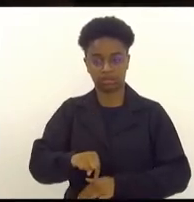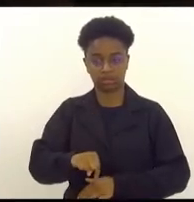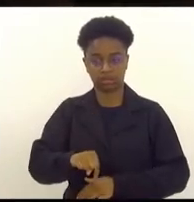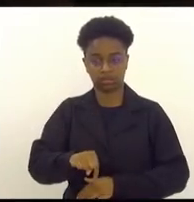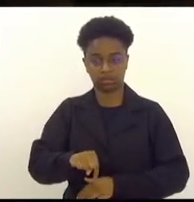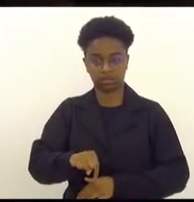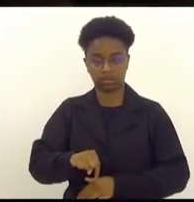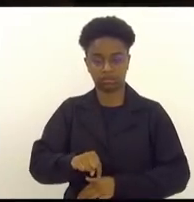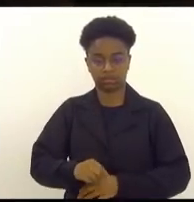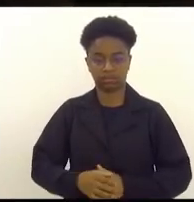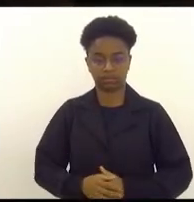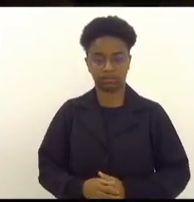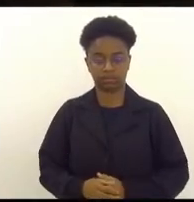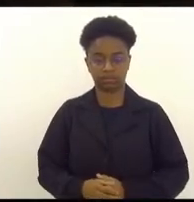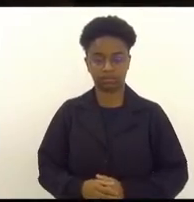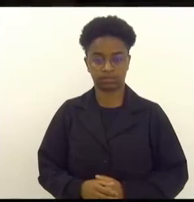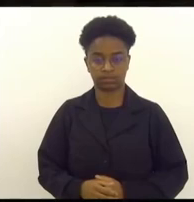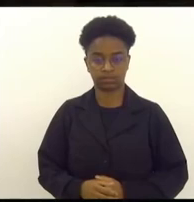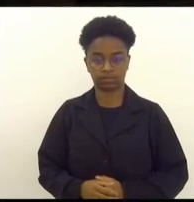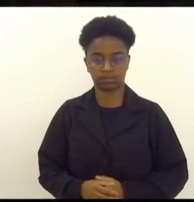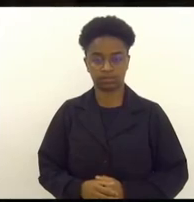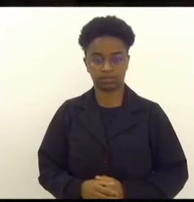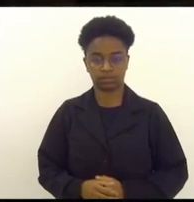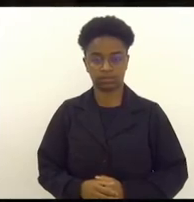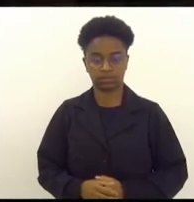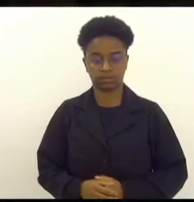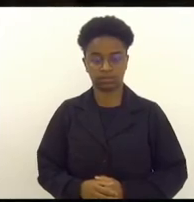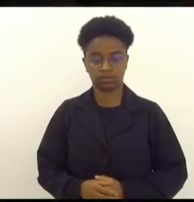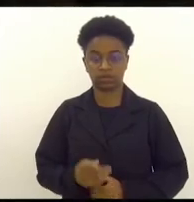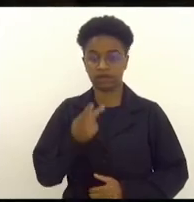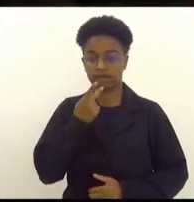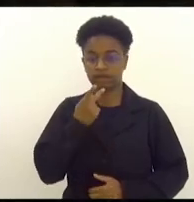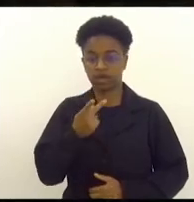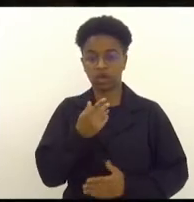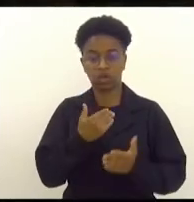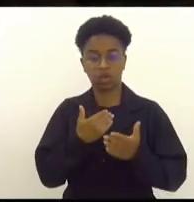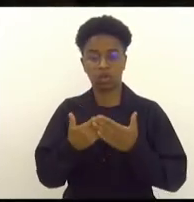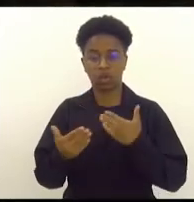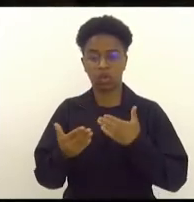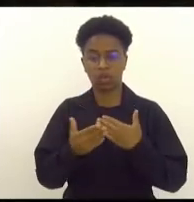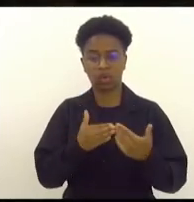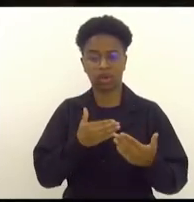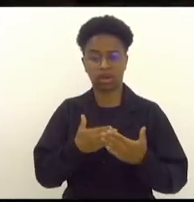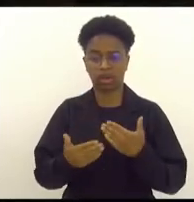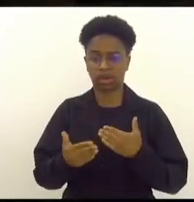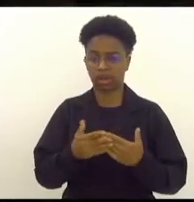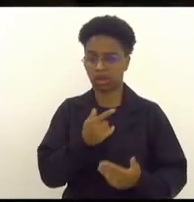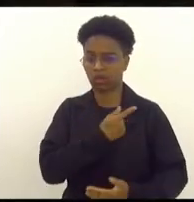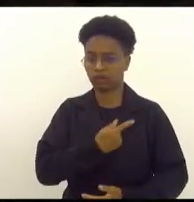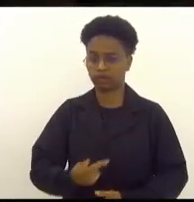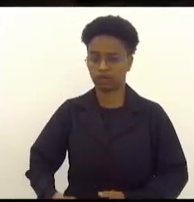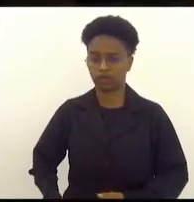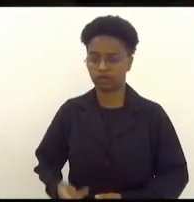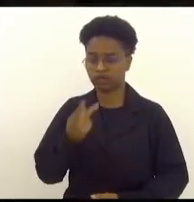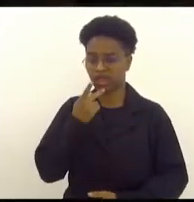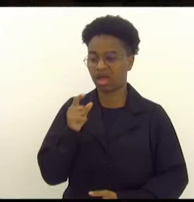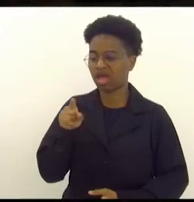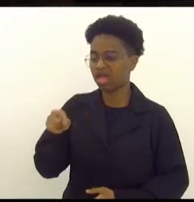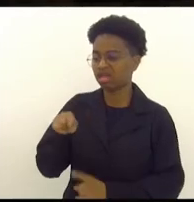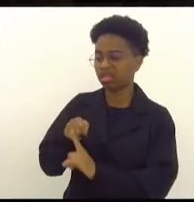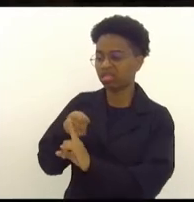O parlamento para chamar qualquer governador de ladrão